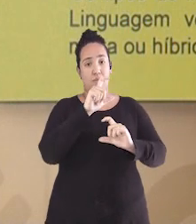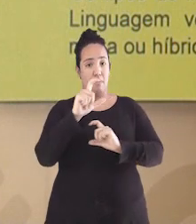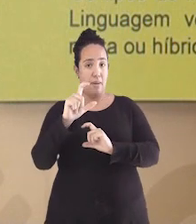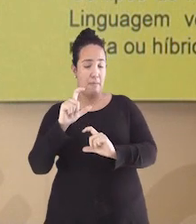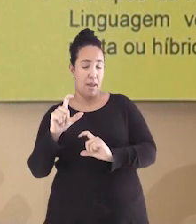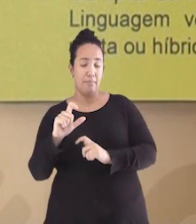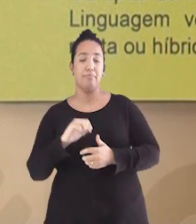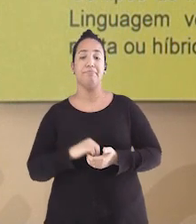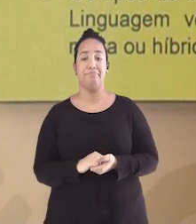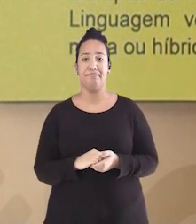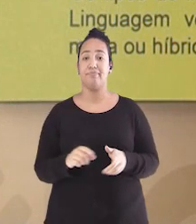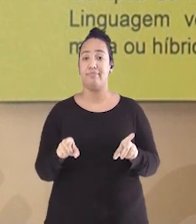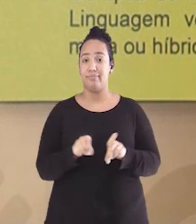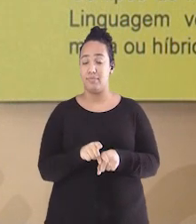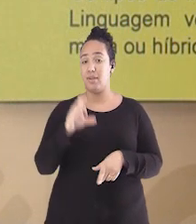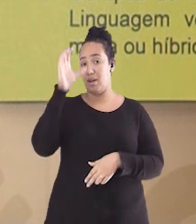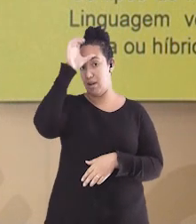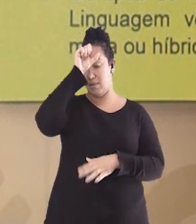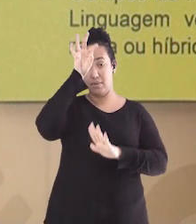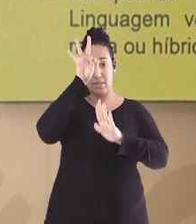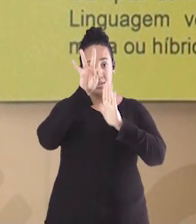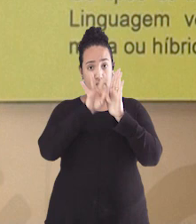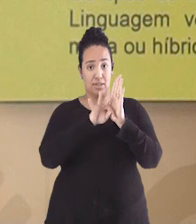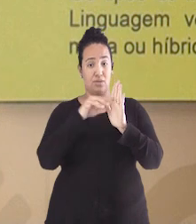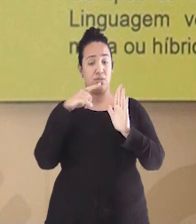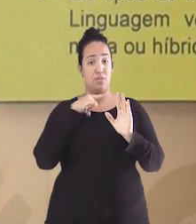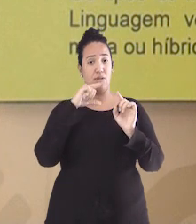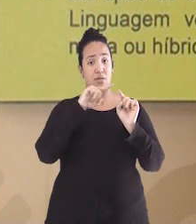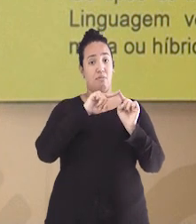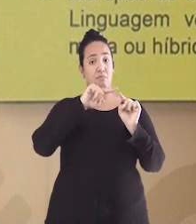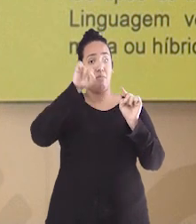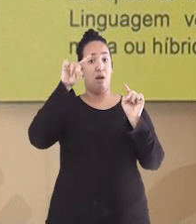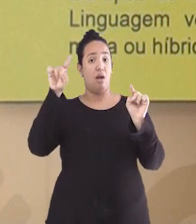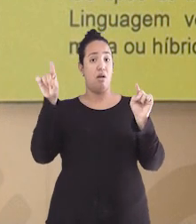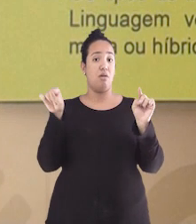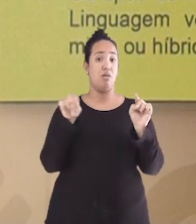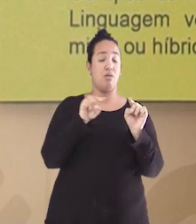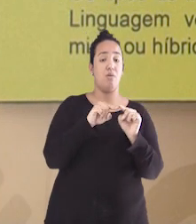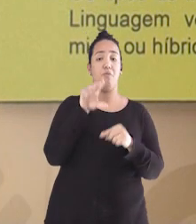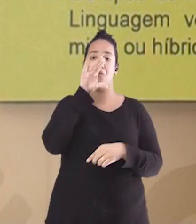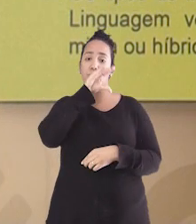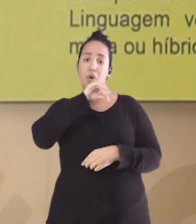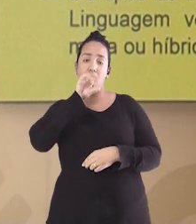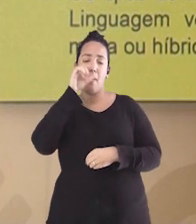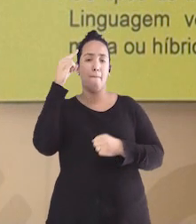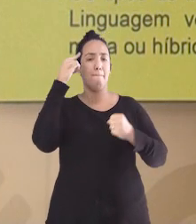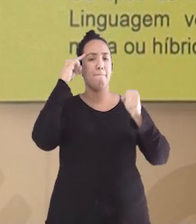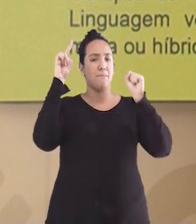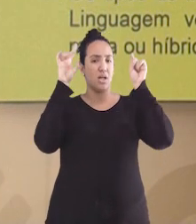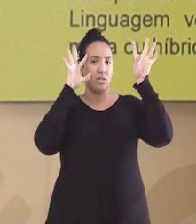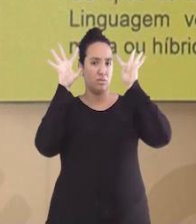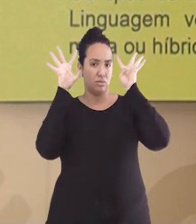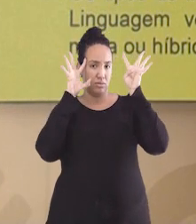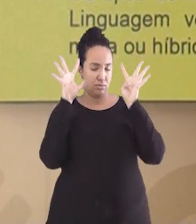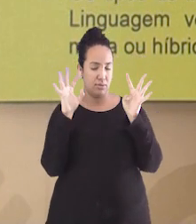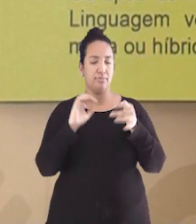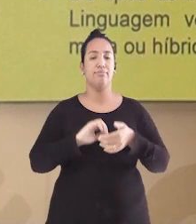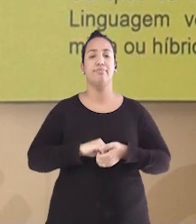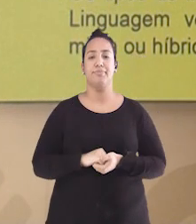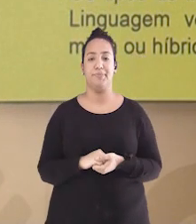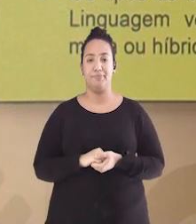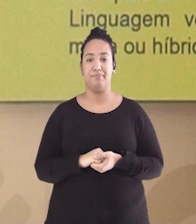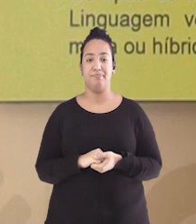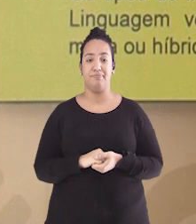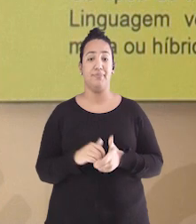quadrinhos. Vimos que os textos são escritos em balões, falas e pensamentos das